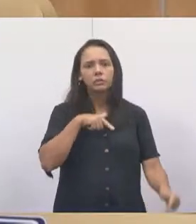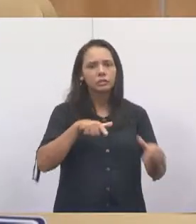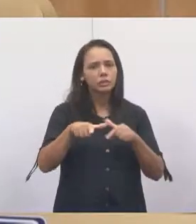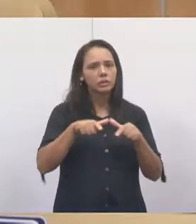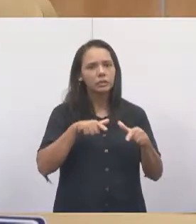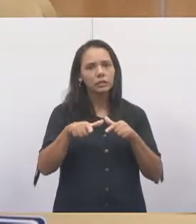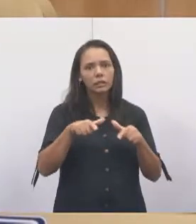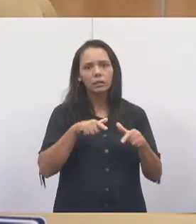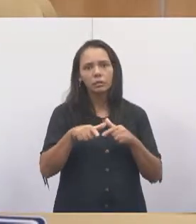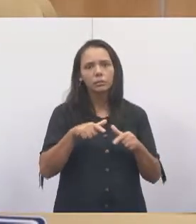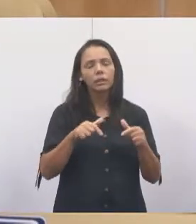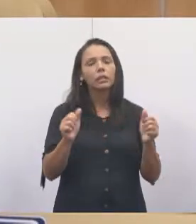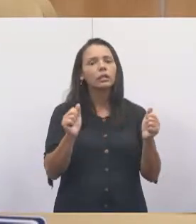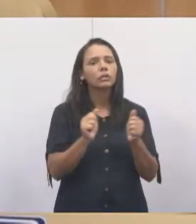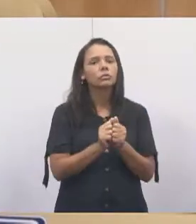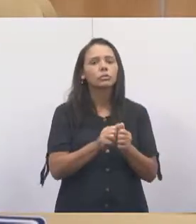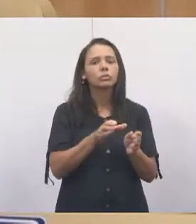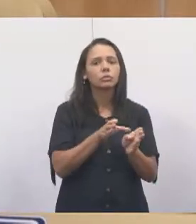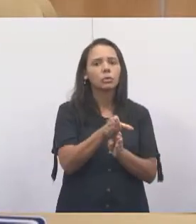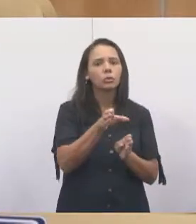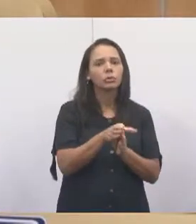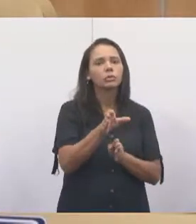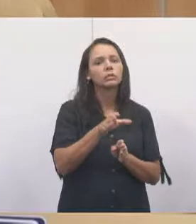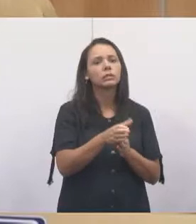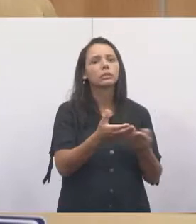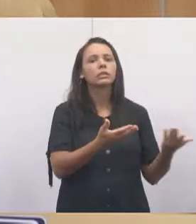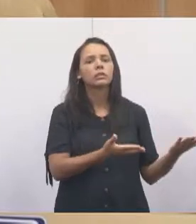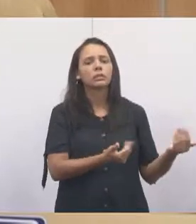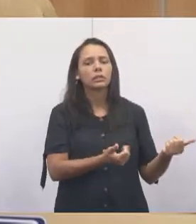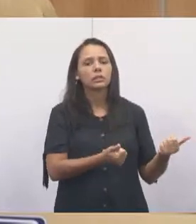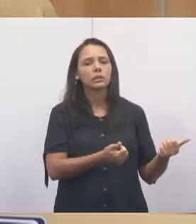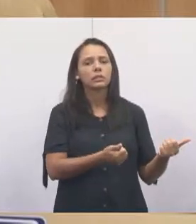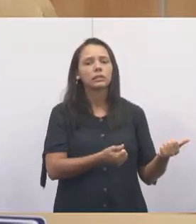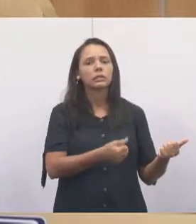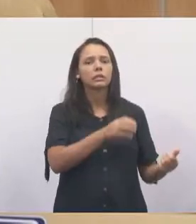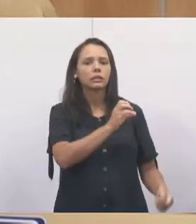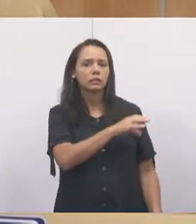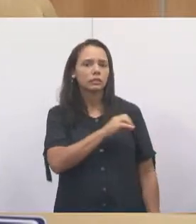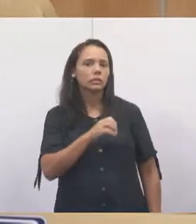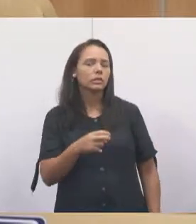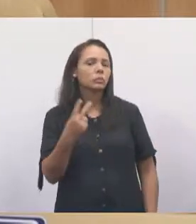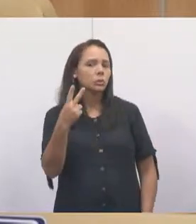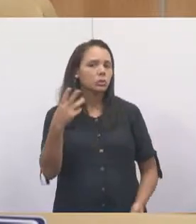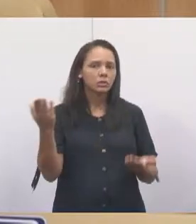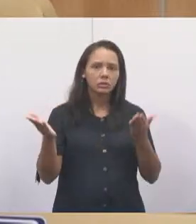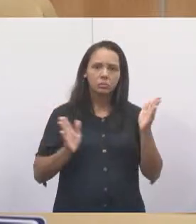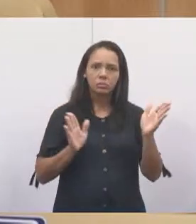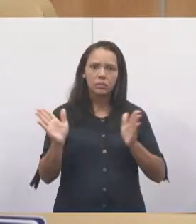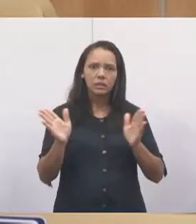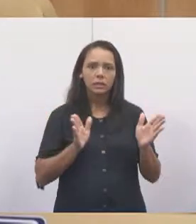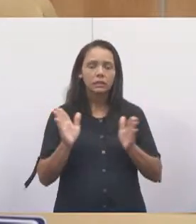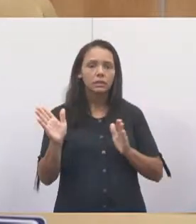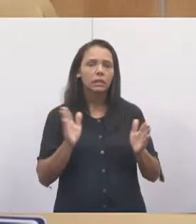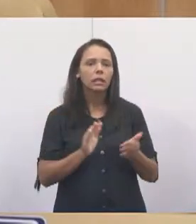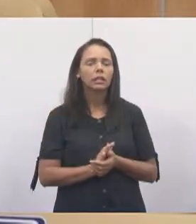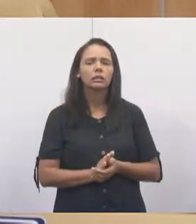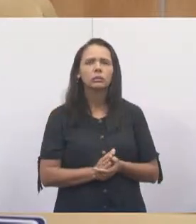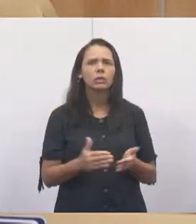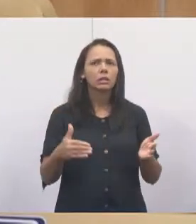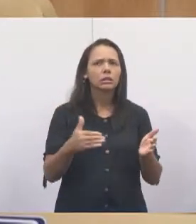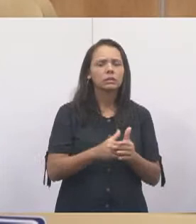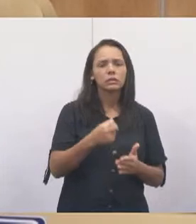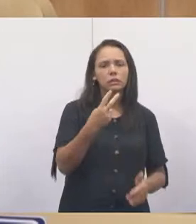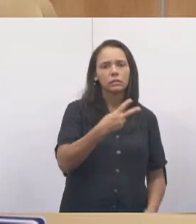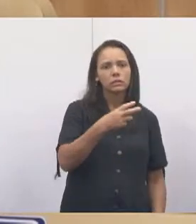CMDCA, do Conselho Municipal da Criança e do Adolescente, por 2 mandatos. Encerrei minhas atividades lá em 2007